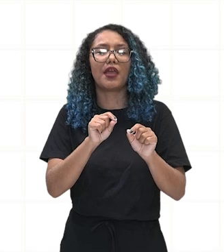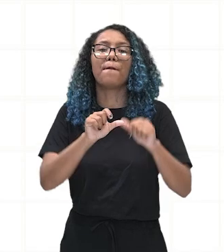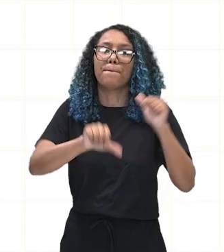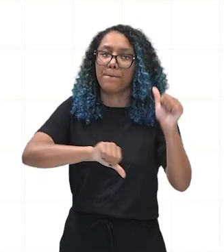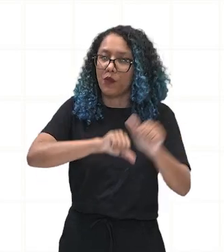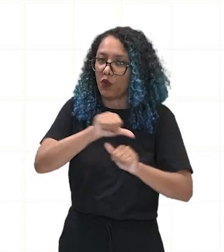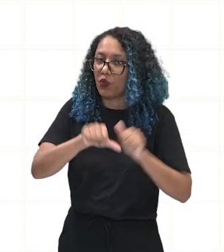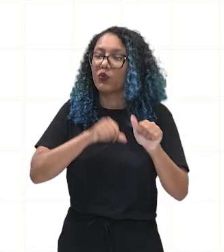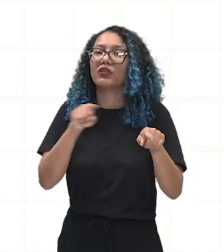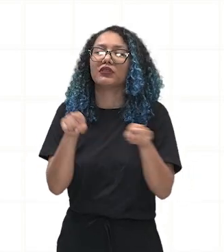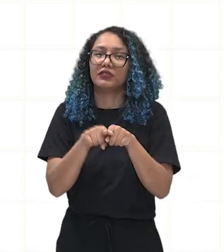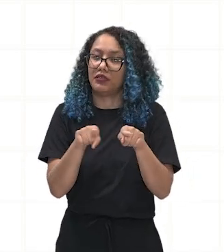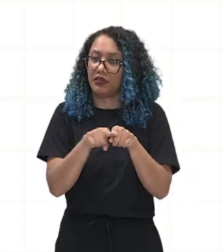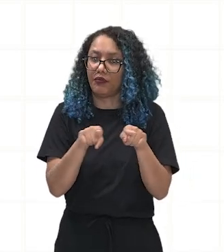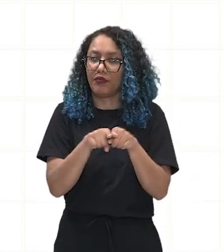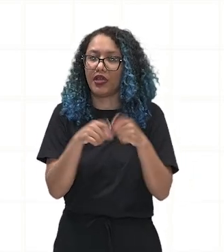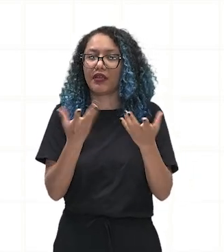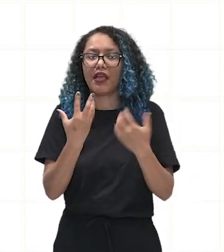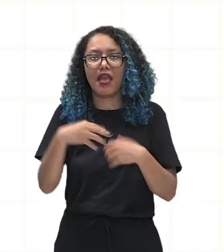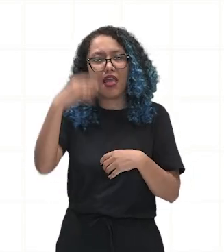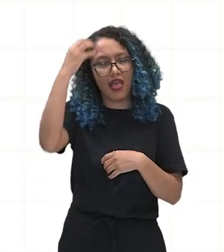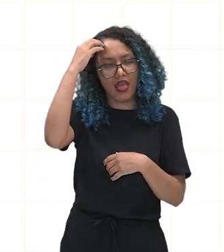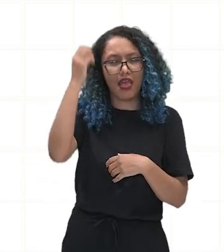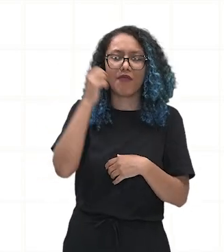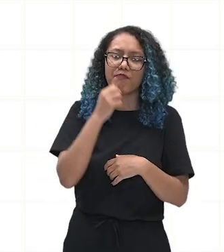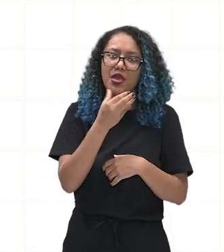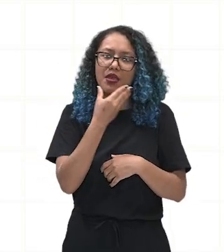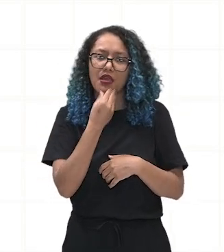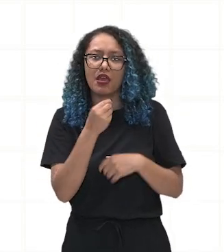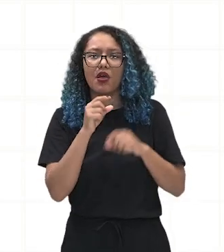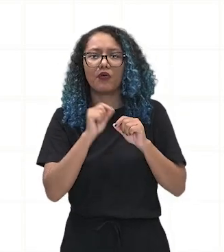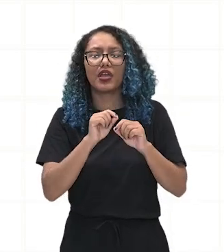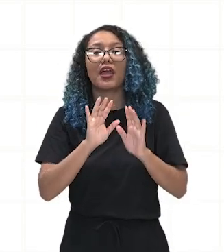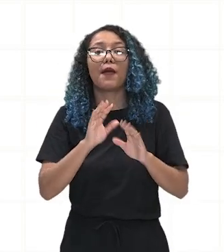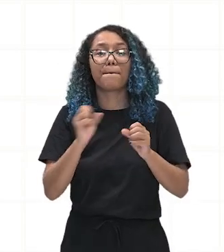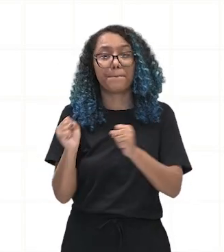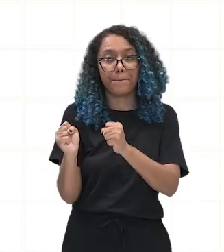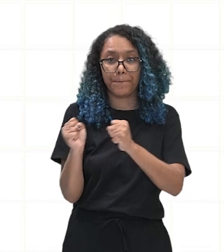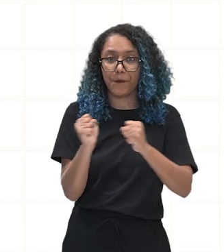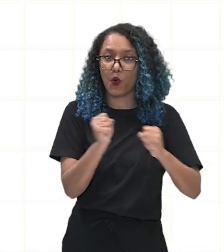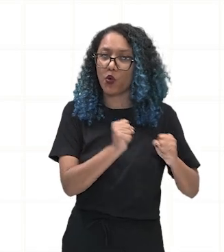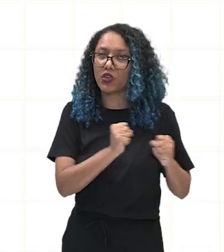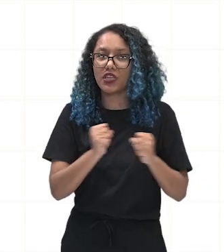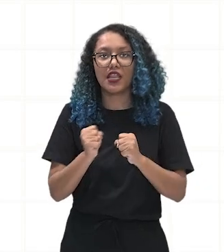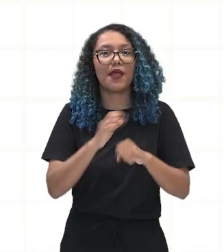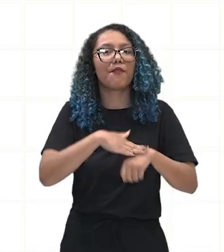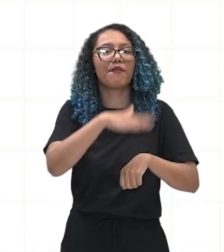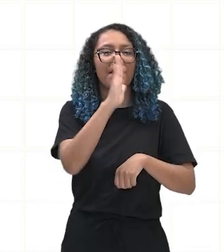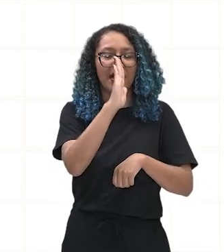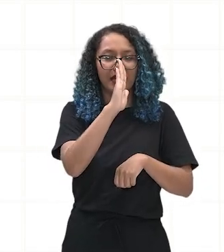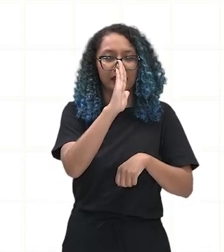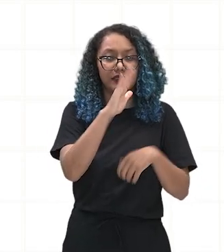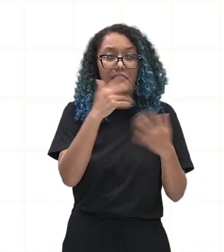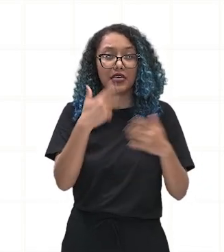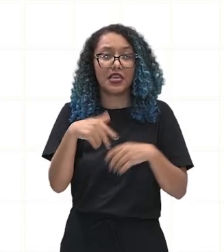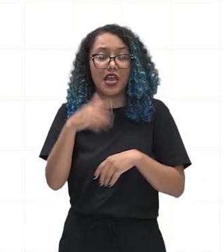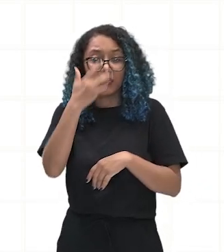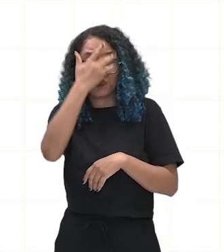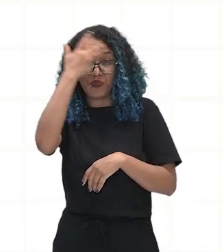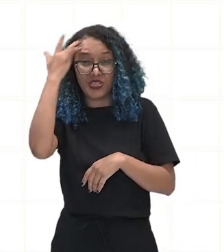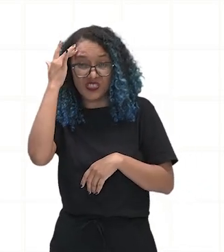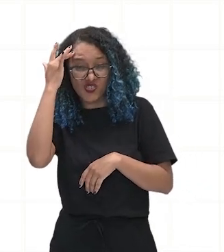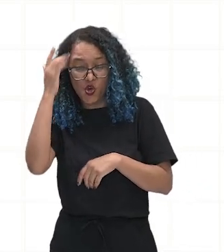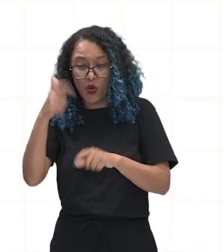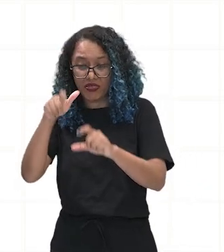a mudar. Os reis e rainhas estavam ganhando mais poder e as pessoas estavam deixando de depender tanto